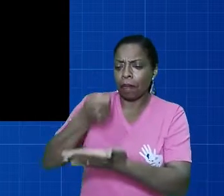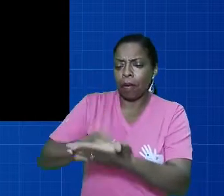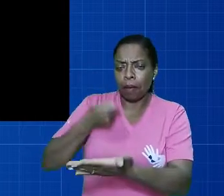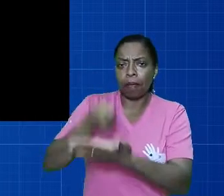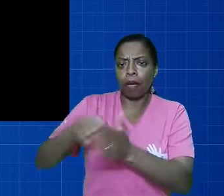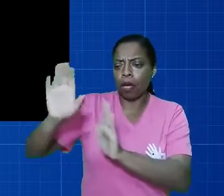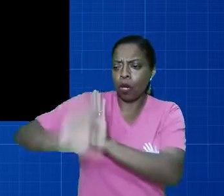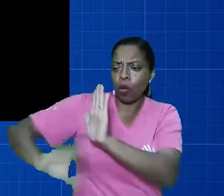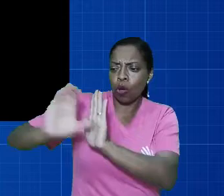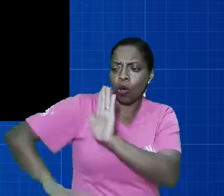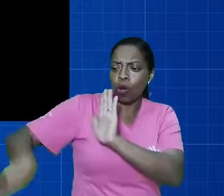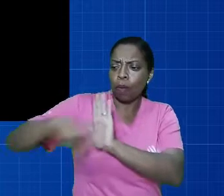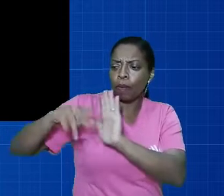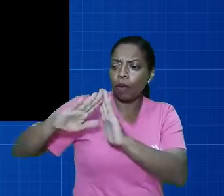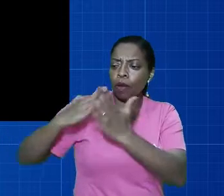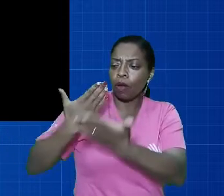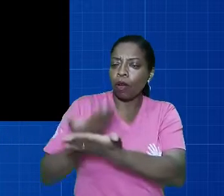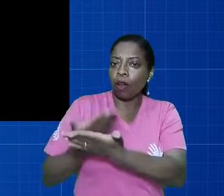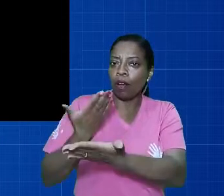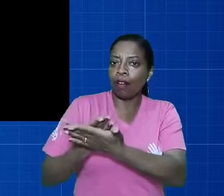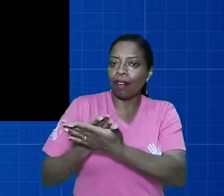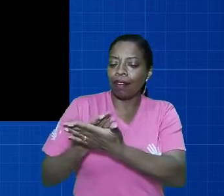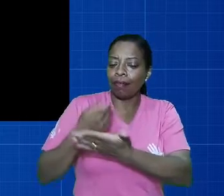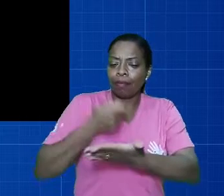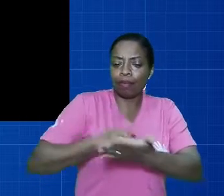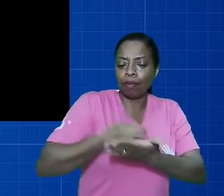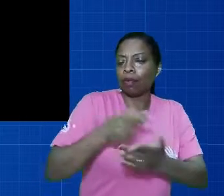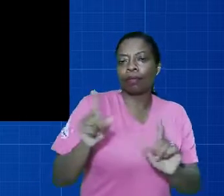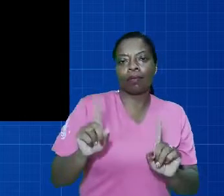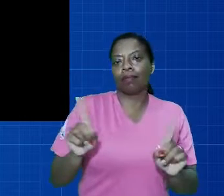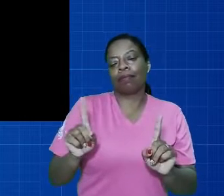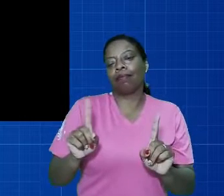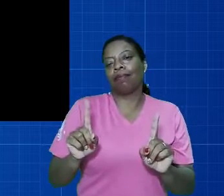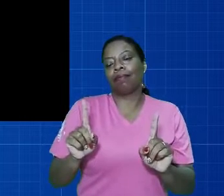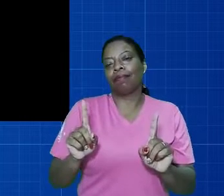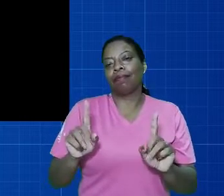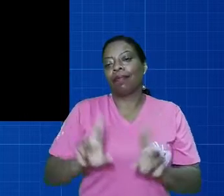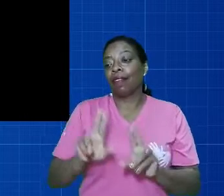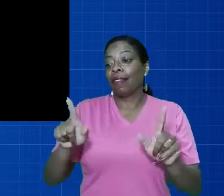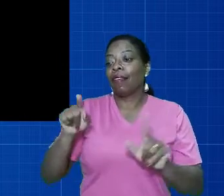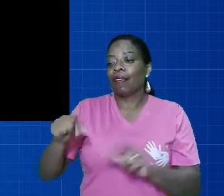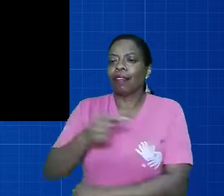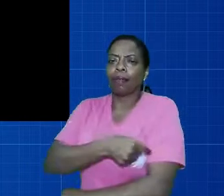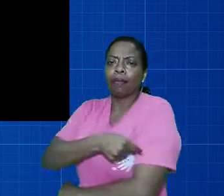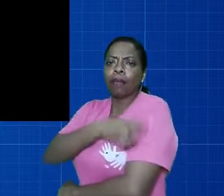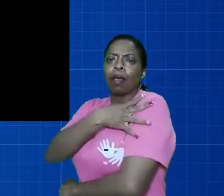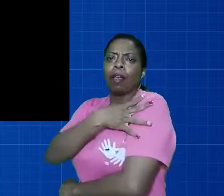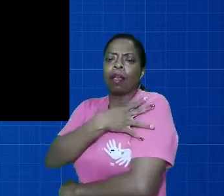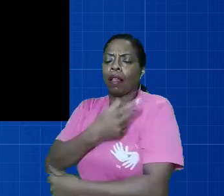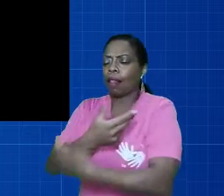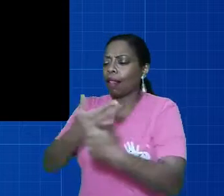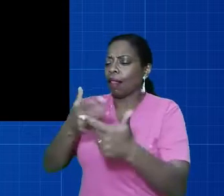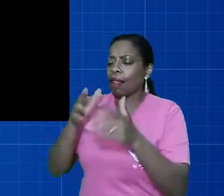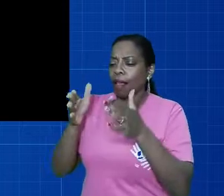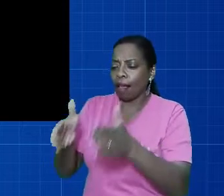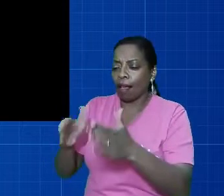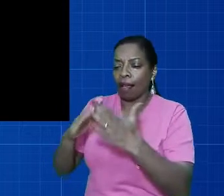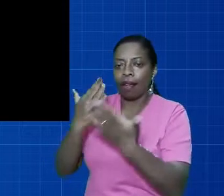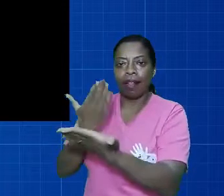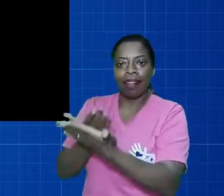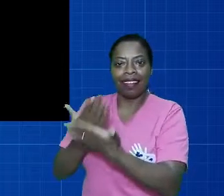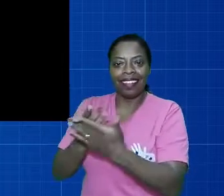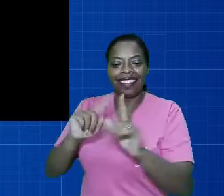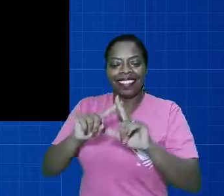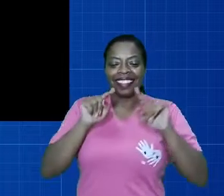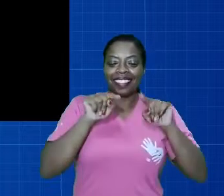aquele currículo, aquelas determinações que a escola tem, a seriação, né, os ciclos, ela é um